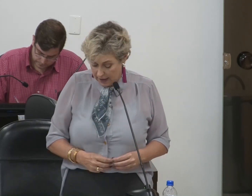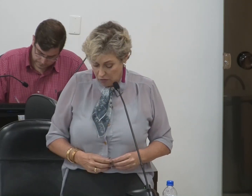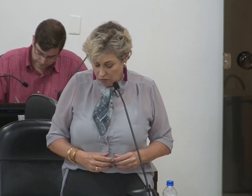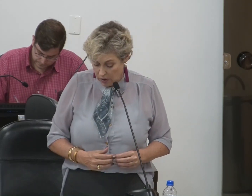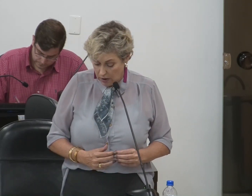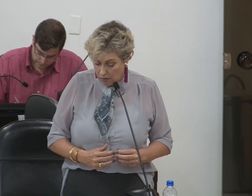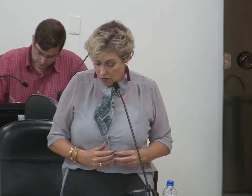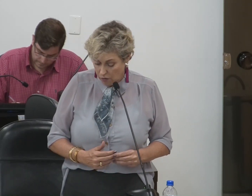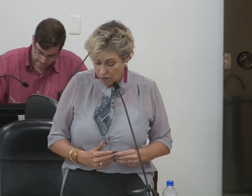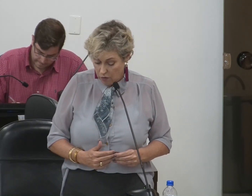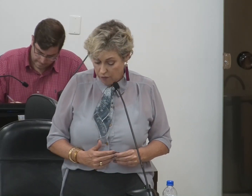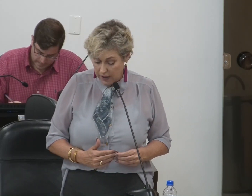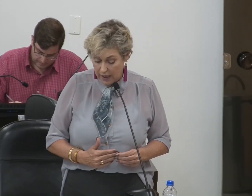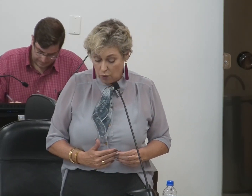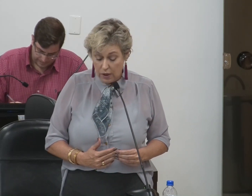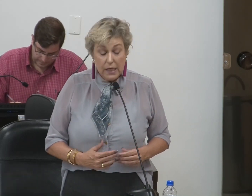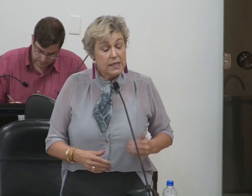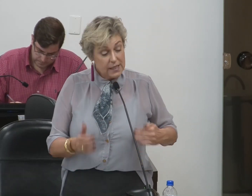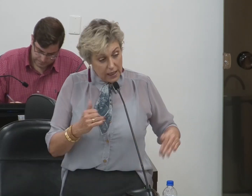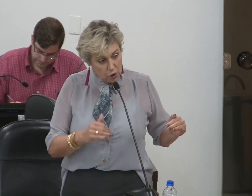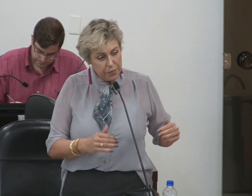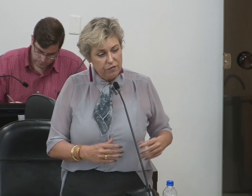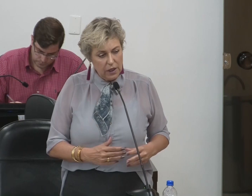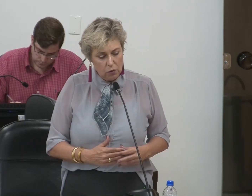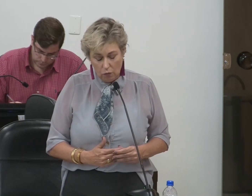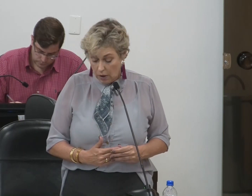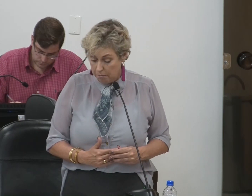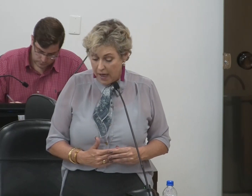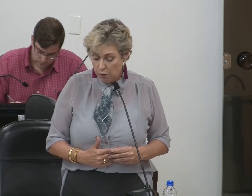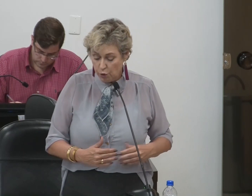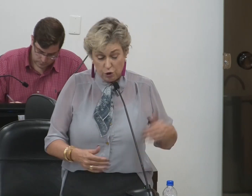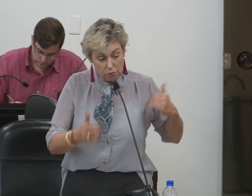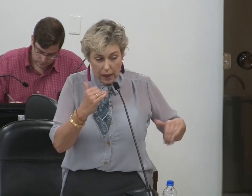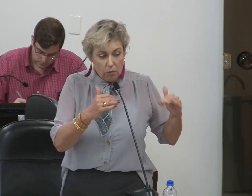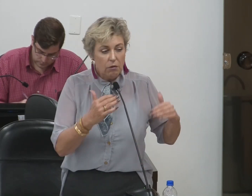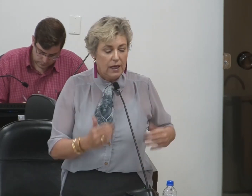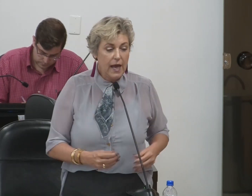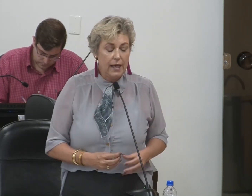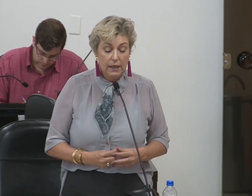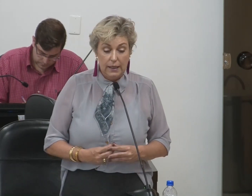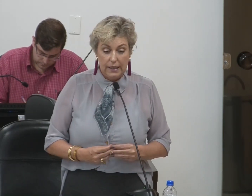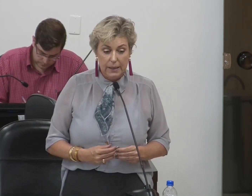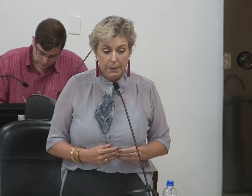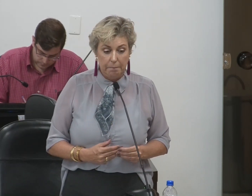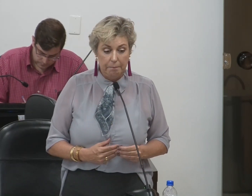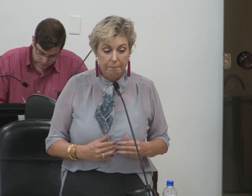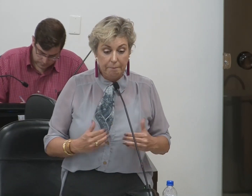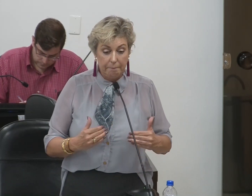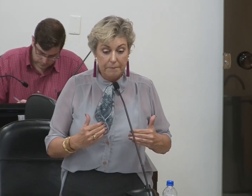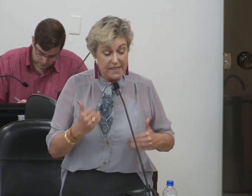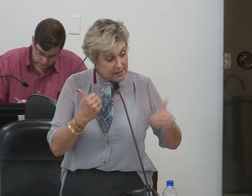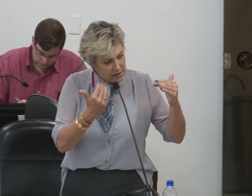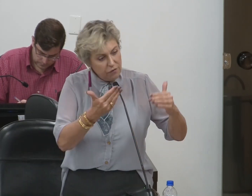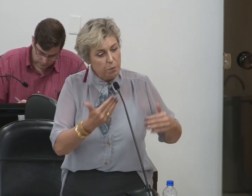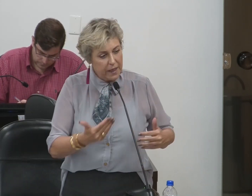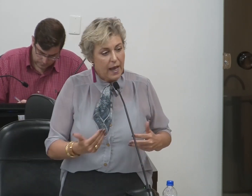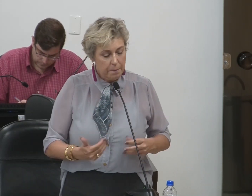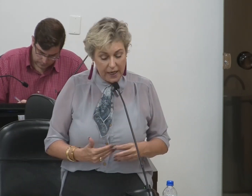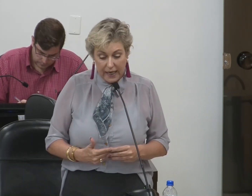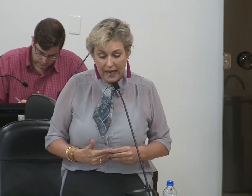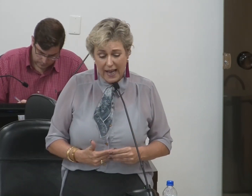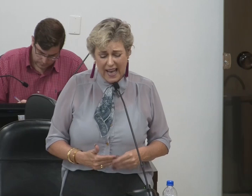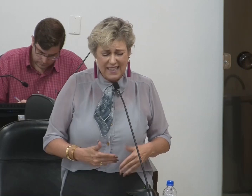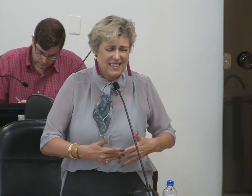parabéns ao vereador. Sei que o prefeito Mário Botion tem um olhar sensível